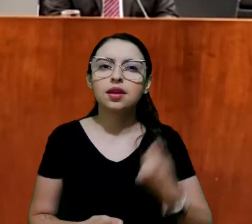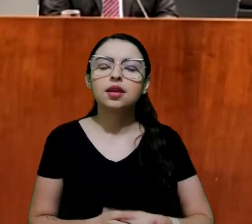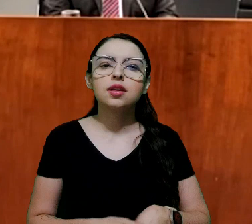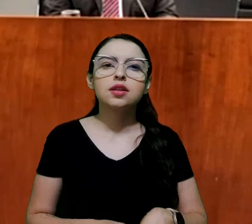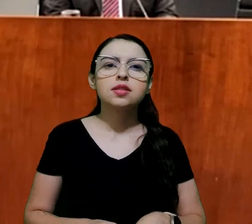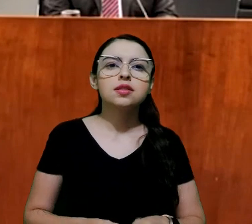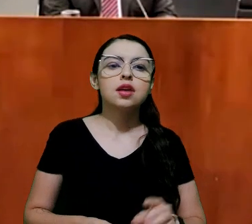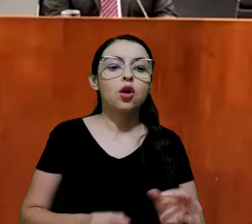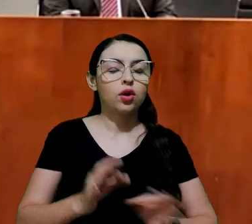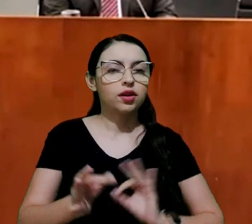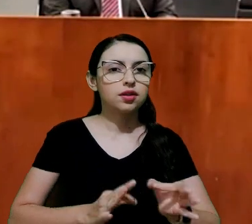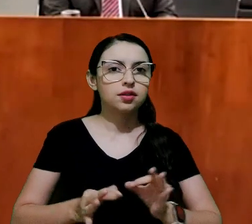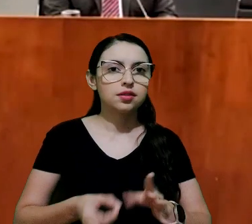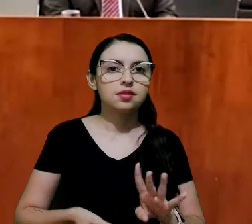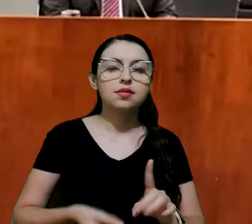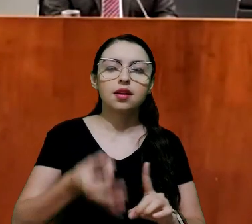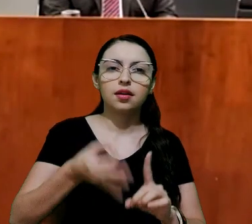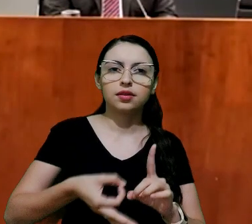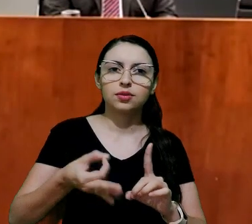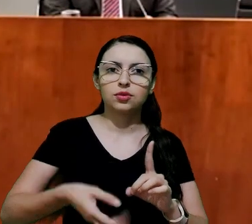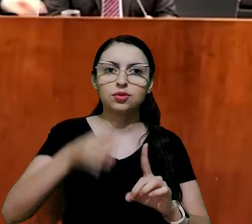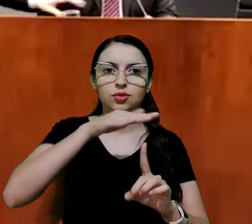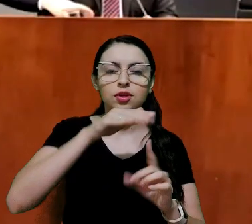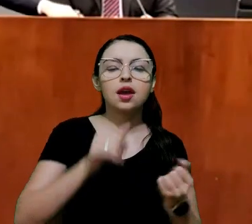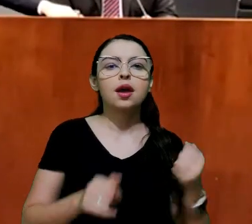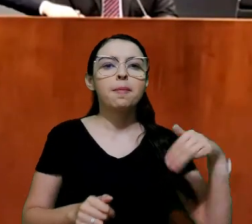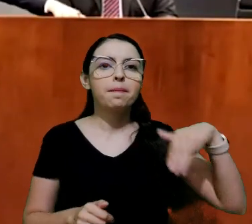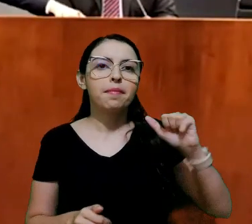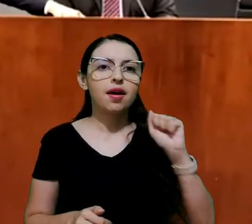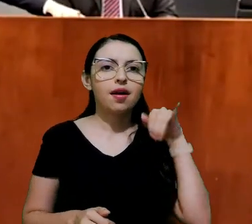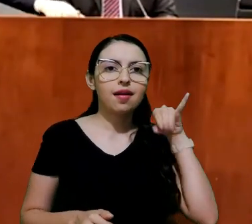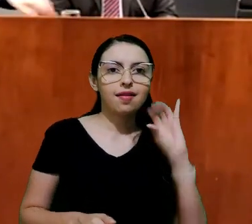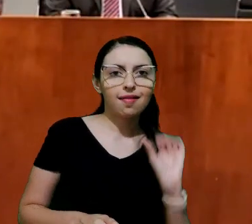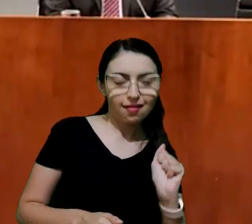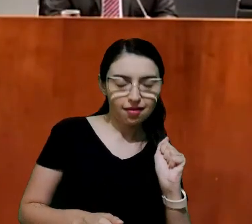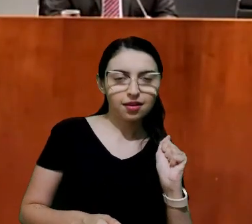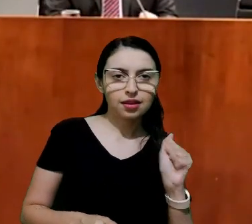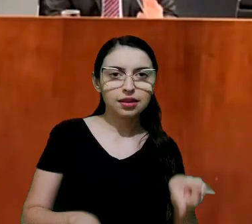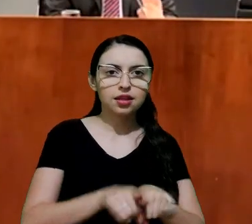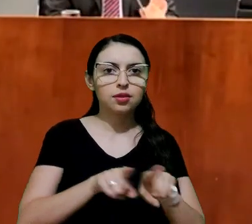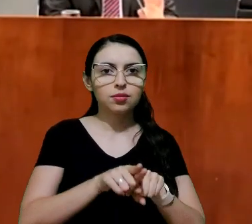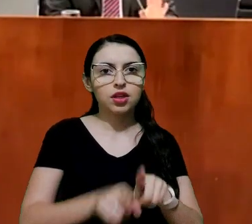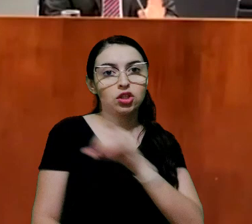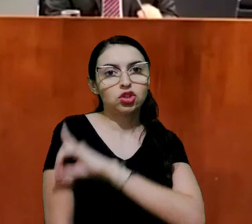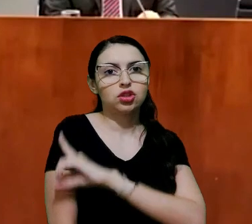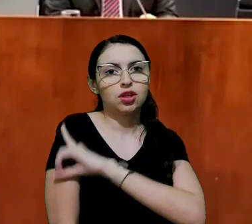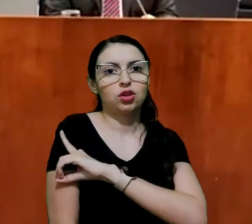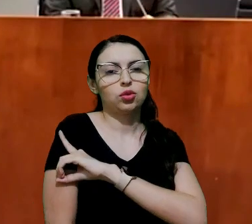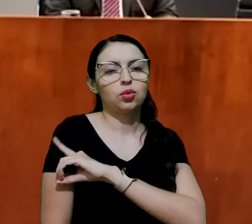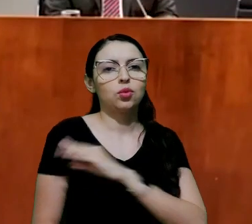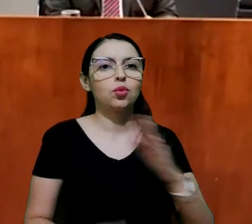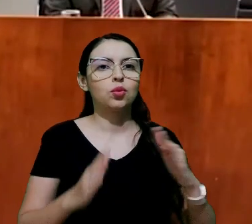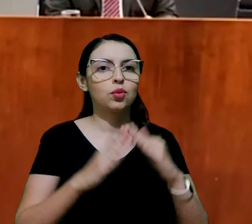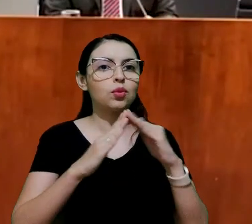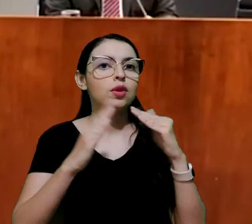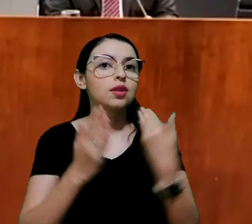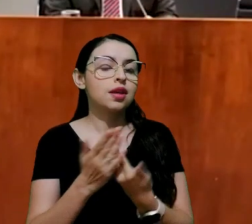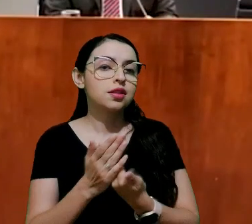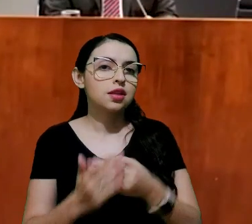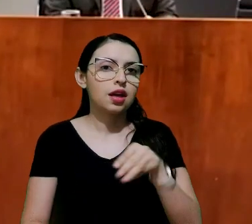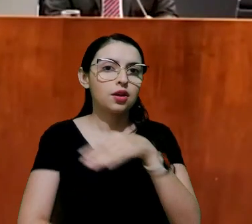Mairan Maia, nosso eterno presidente, e que também foi diretor da Escola de Magistrados da Justiça Federal da Terceira